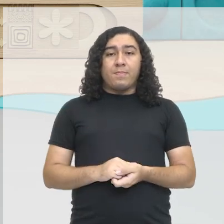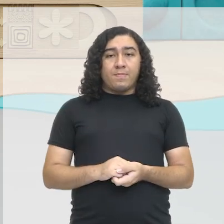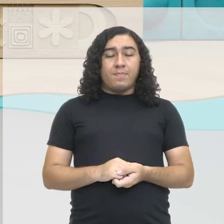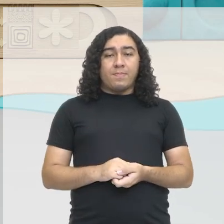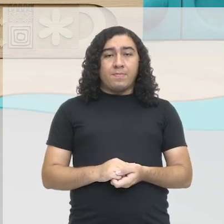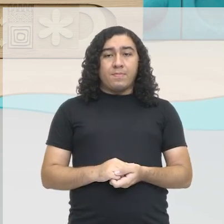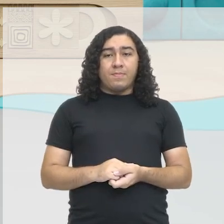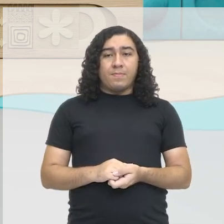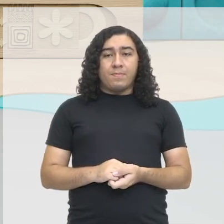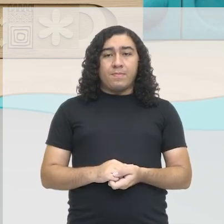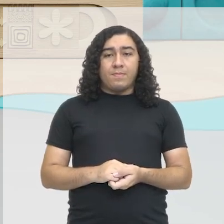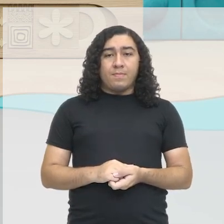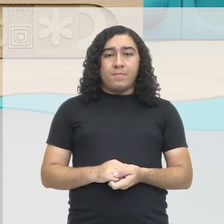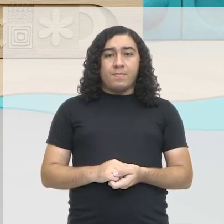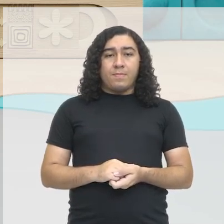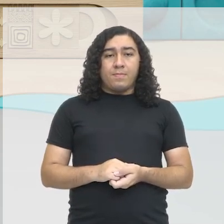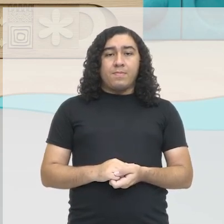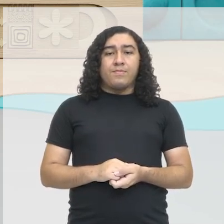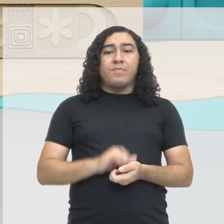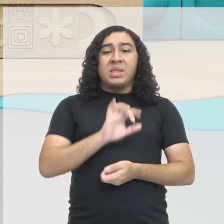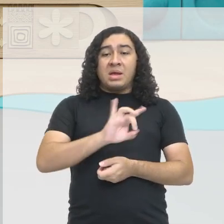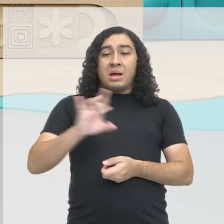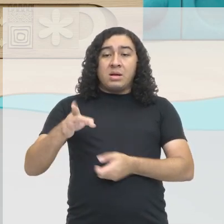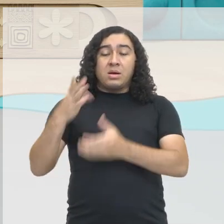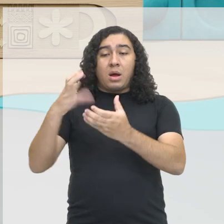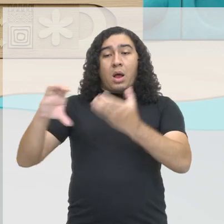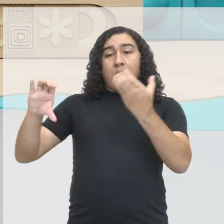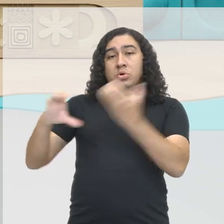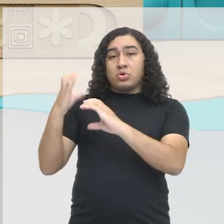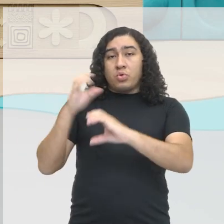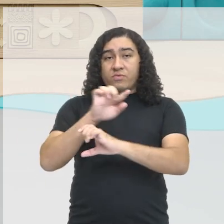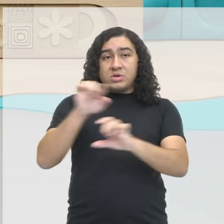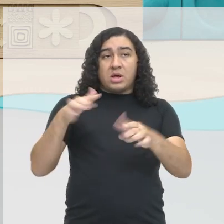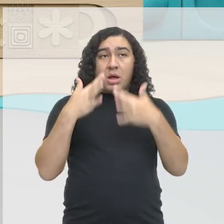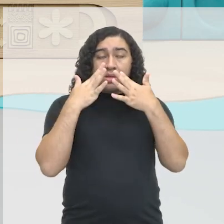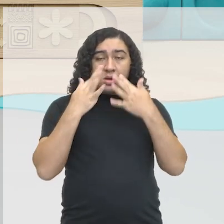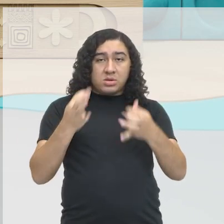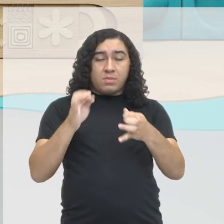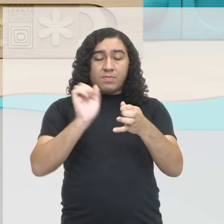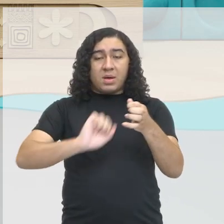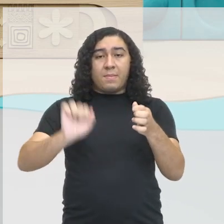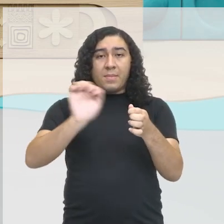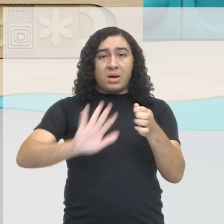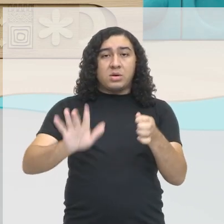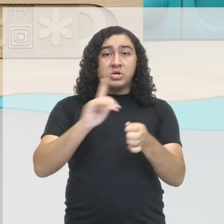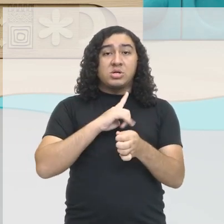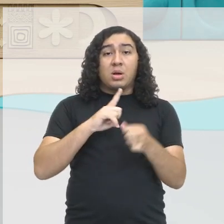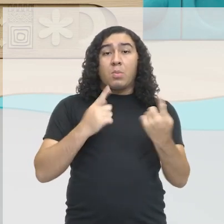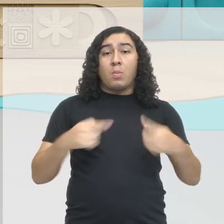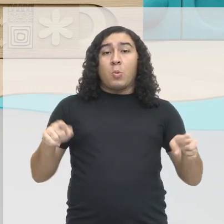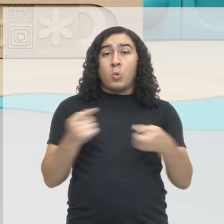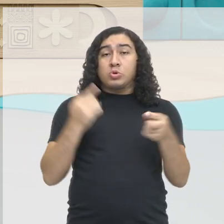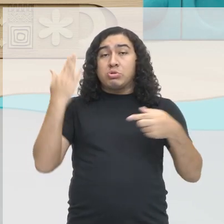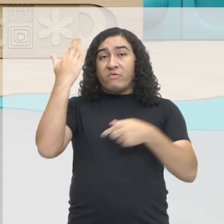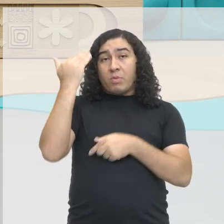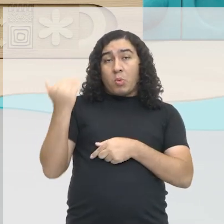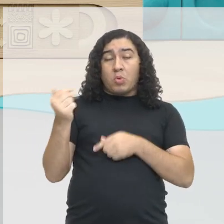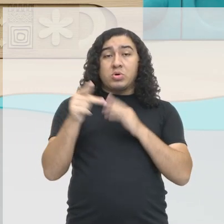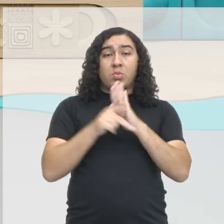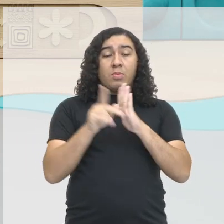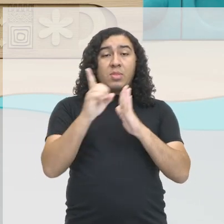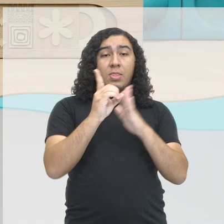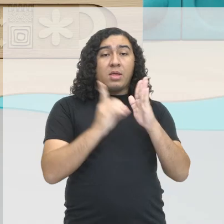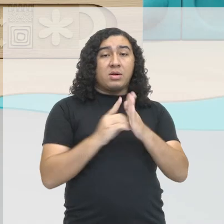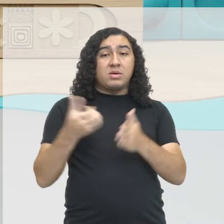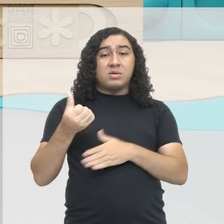Então, cada cantor que vocês viram aí na imagem tem uma música, né, que fez bastante sucesso na década